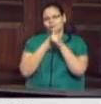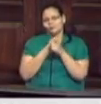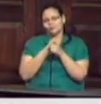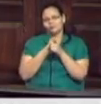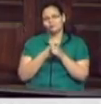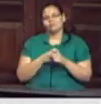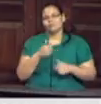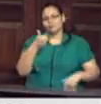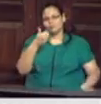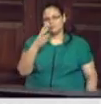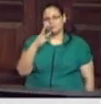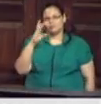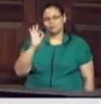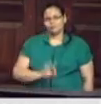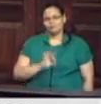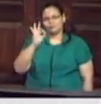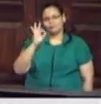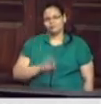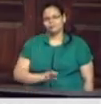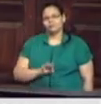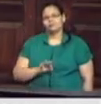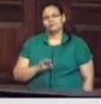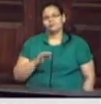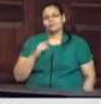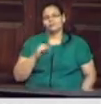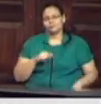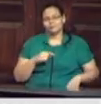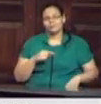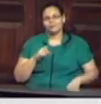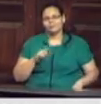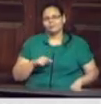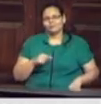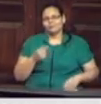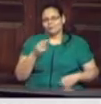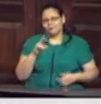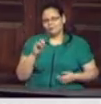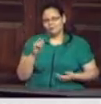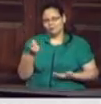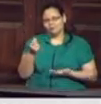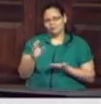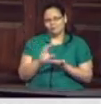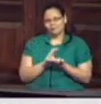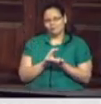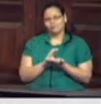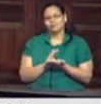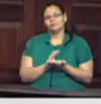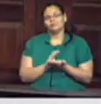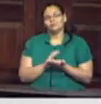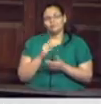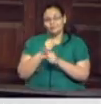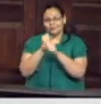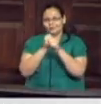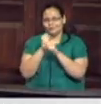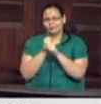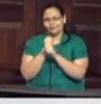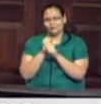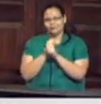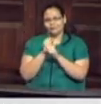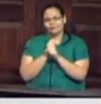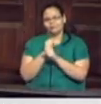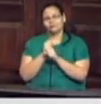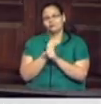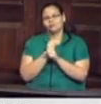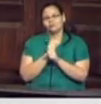como 13% da receita corrente líquida. Receita corrente líquida desse ano será